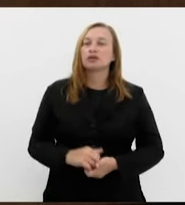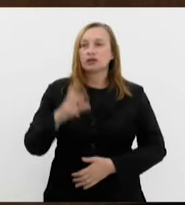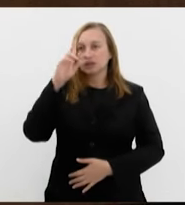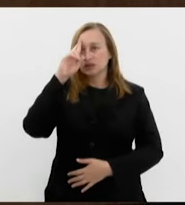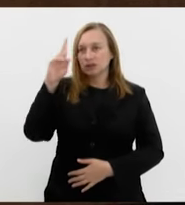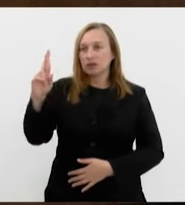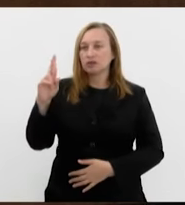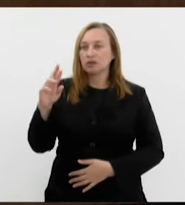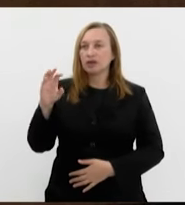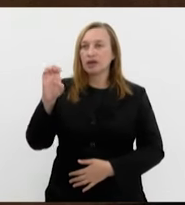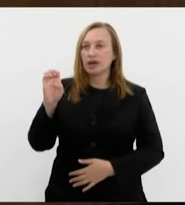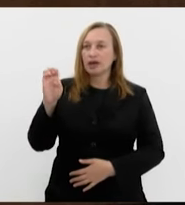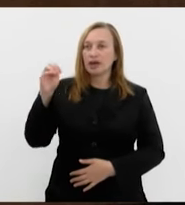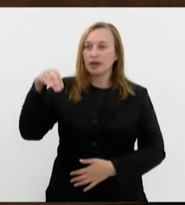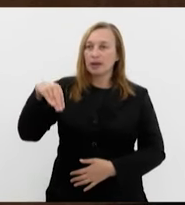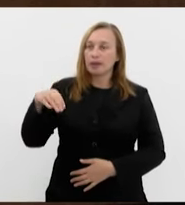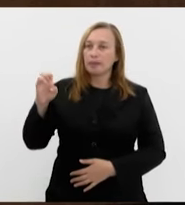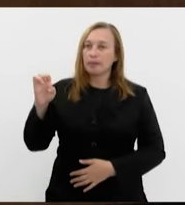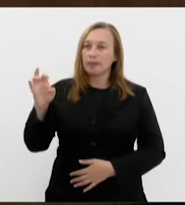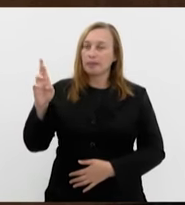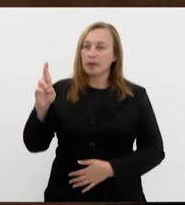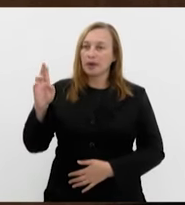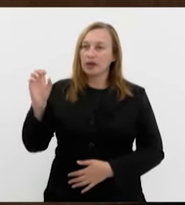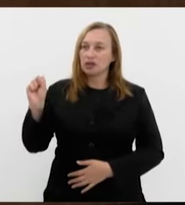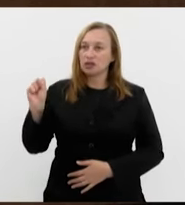senhor Emerson Ferretti.